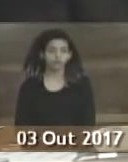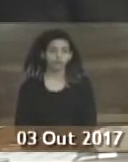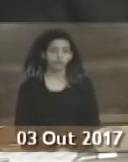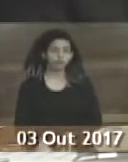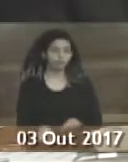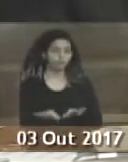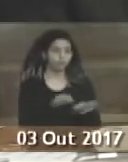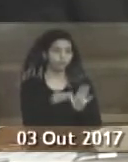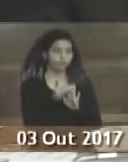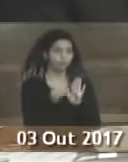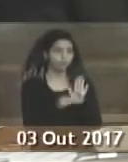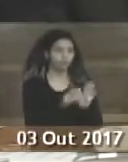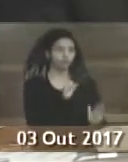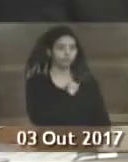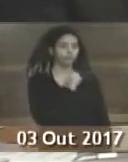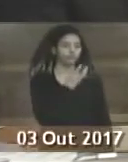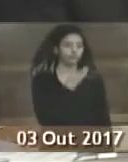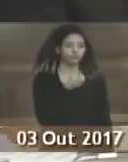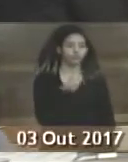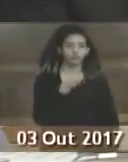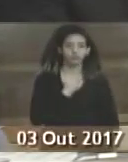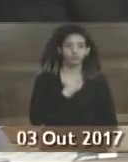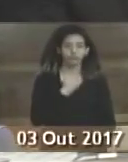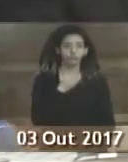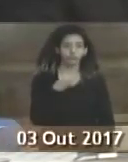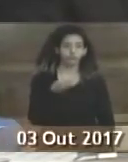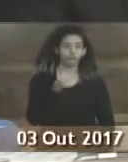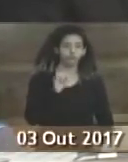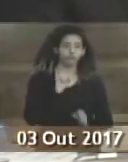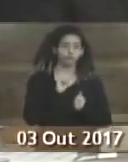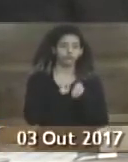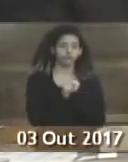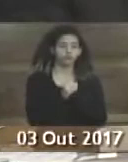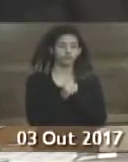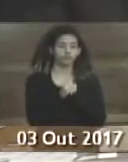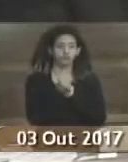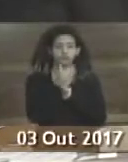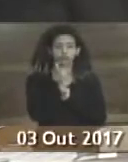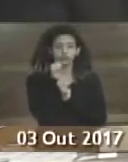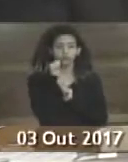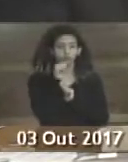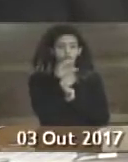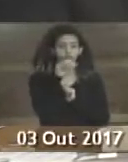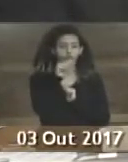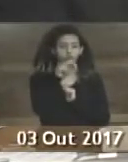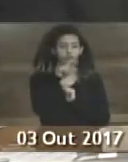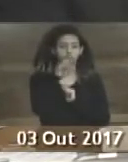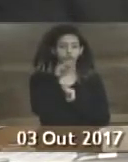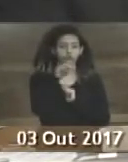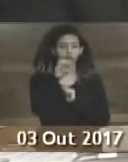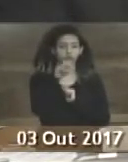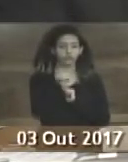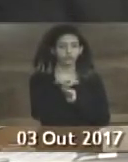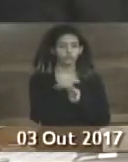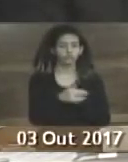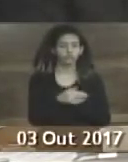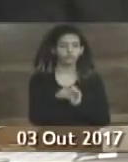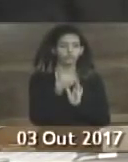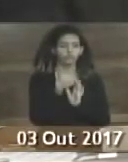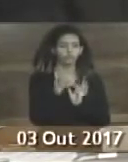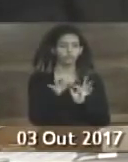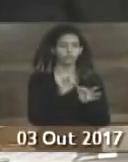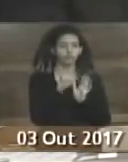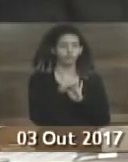Projeto de decreto legislativo número 36/17, concedendo a medalha de mérito esportivo a Ayrton José Coelho de Brito, à senhora Carmen Lúcia da Silva. Projeto de